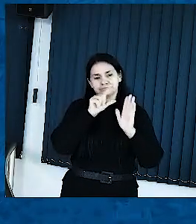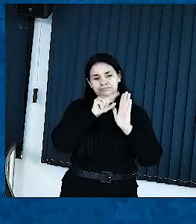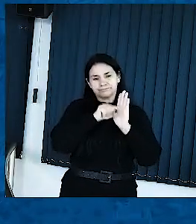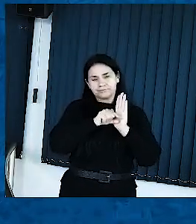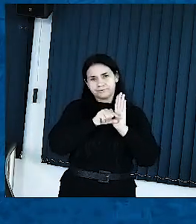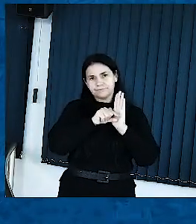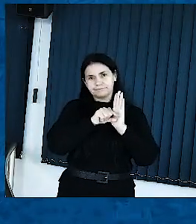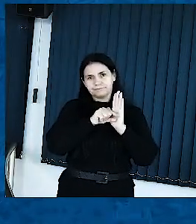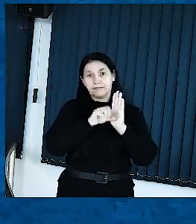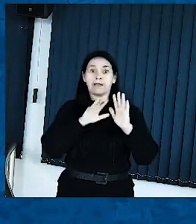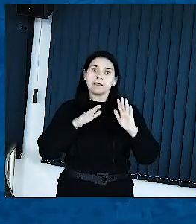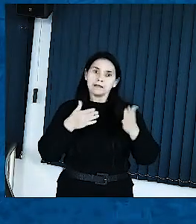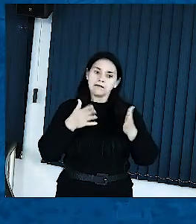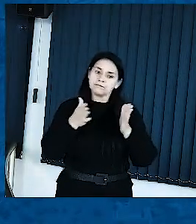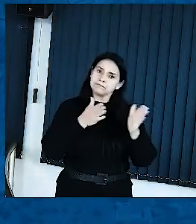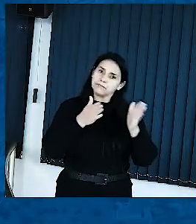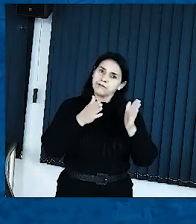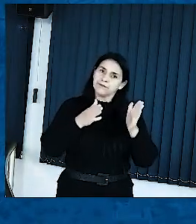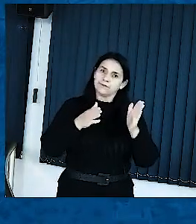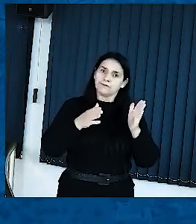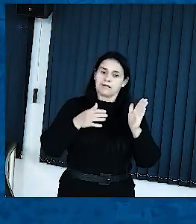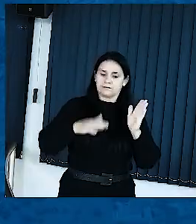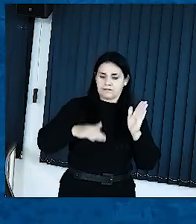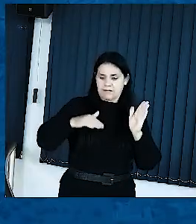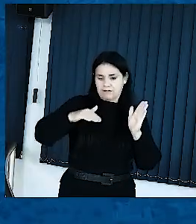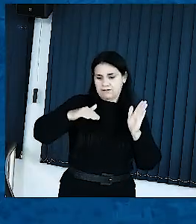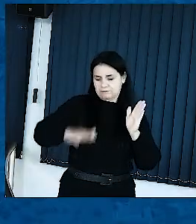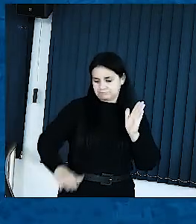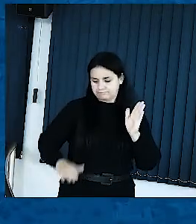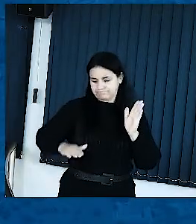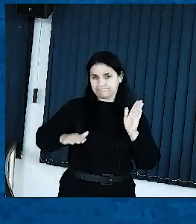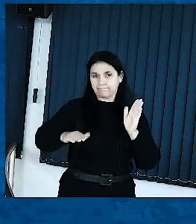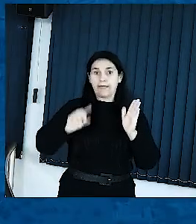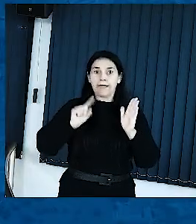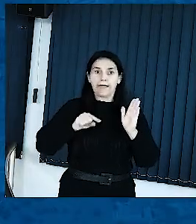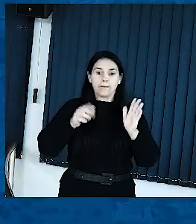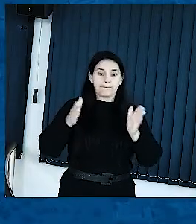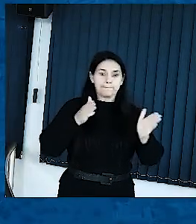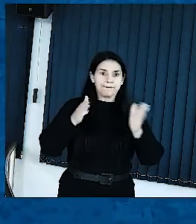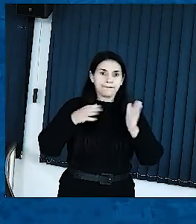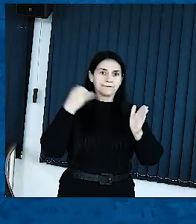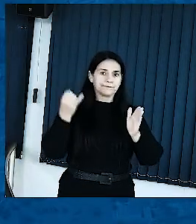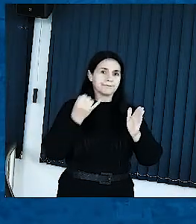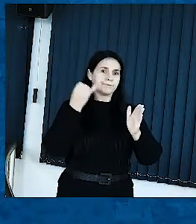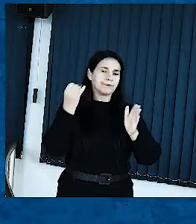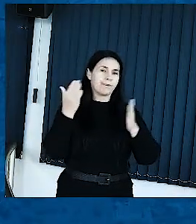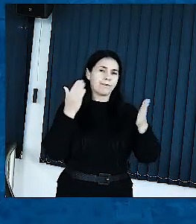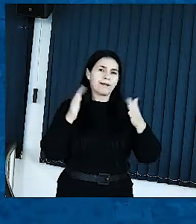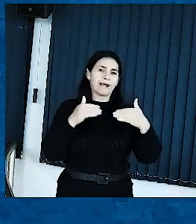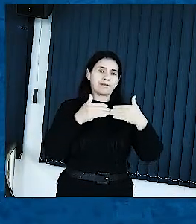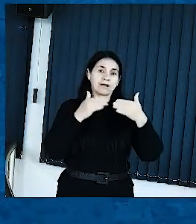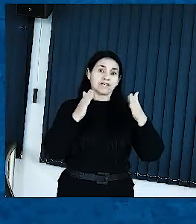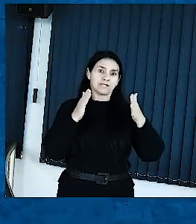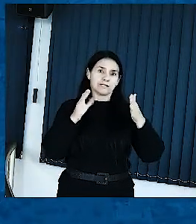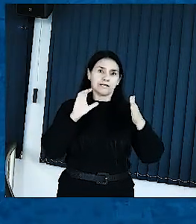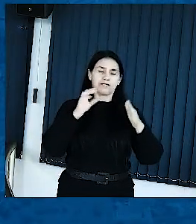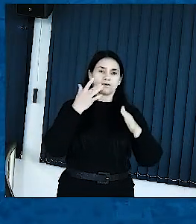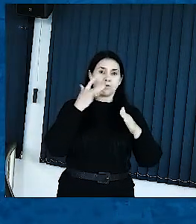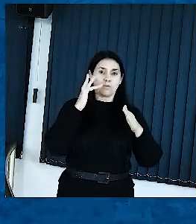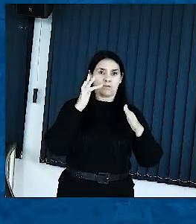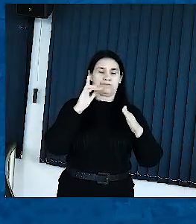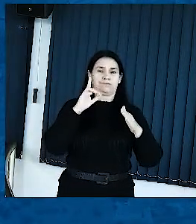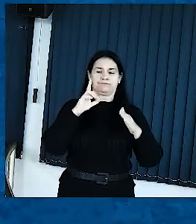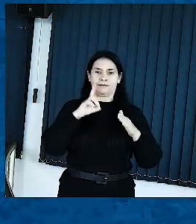Então, esse período da primeira infância é o período de ouro, é a janela de ouro que a gente tem